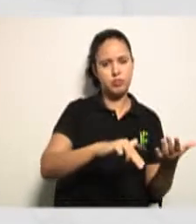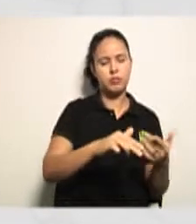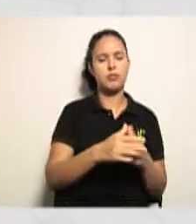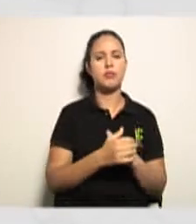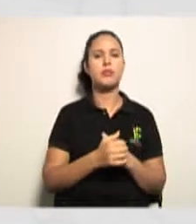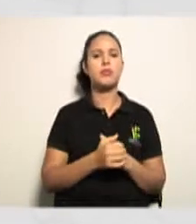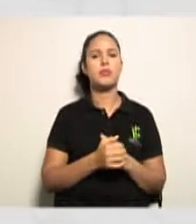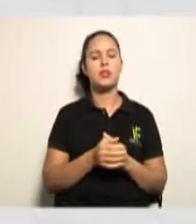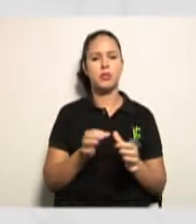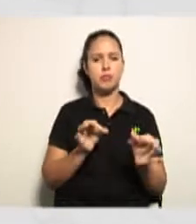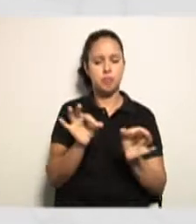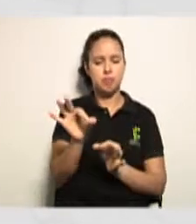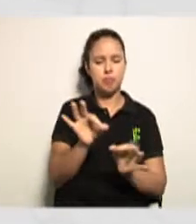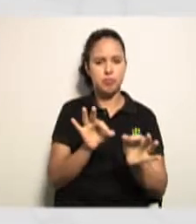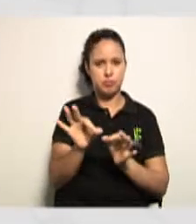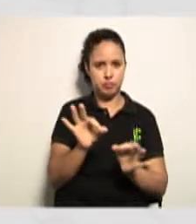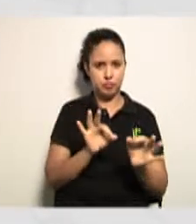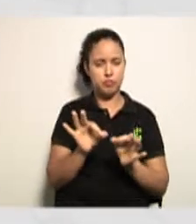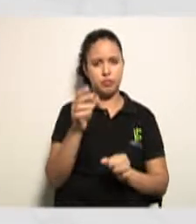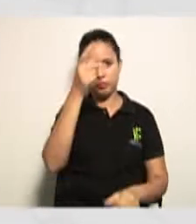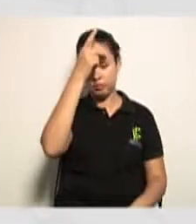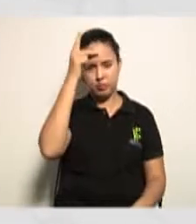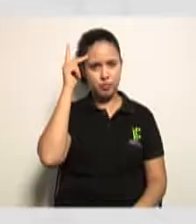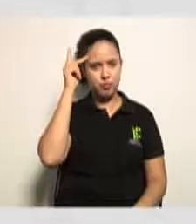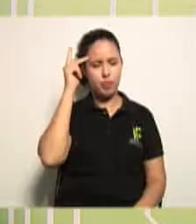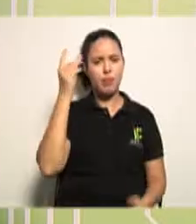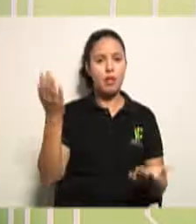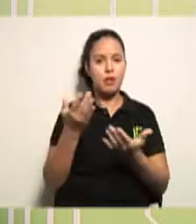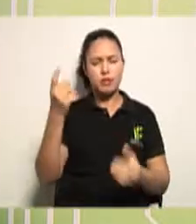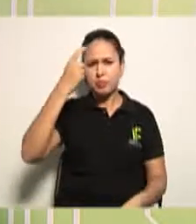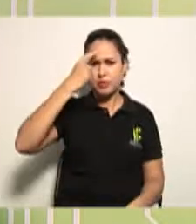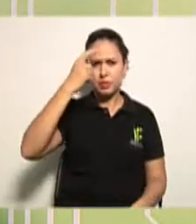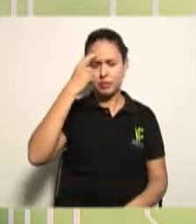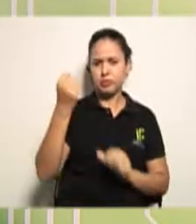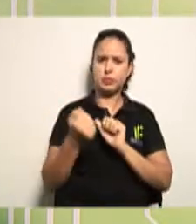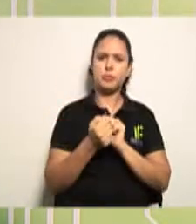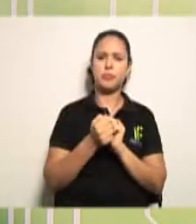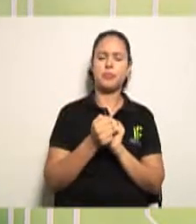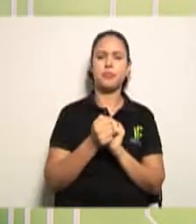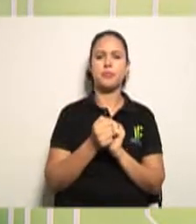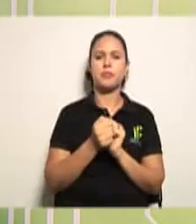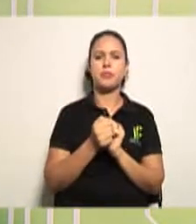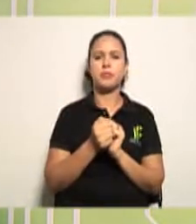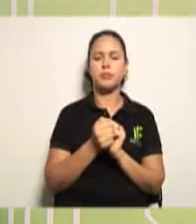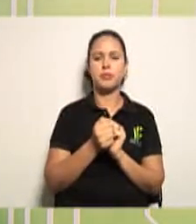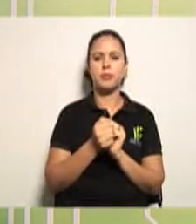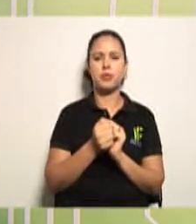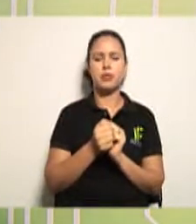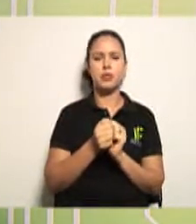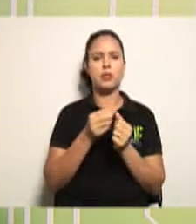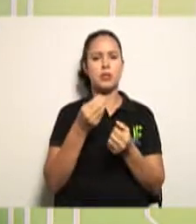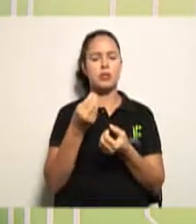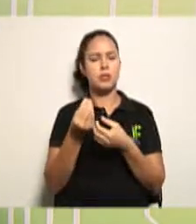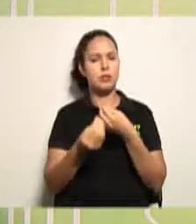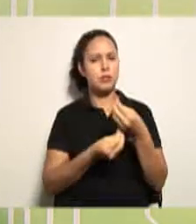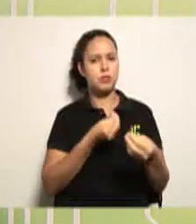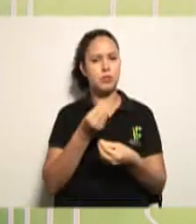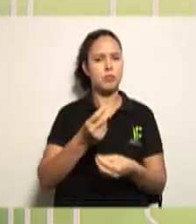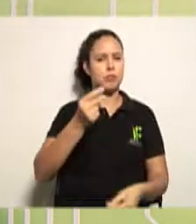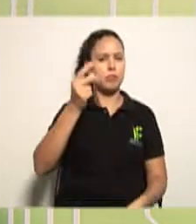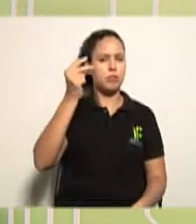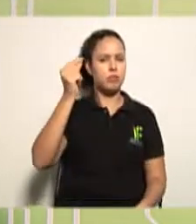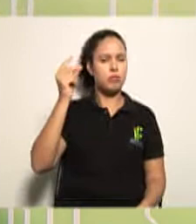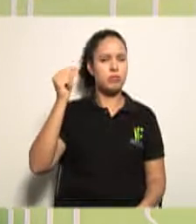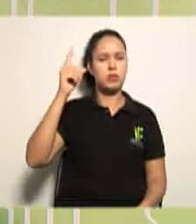quanto de pessoas. Quero que você só pense aqui juntamente comigo. como era difícil na época da